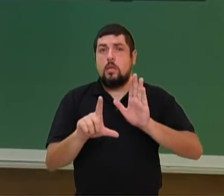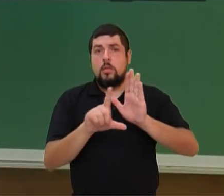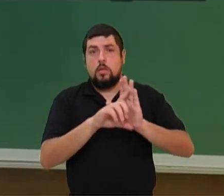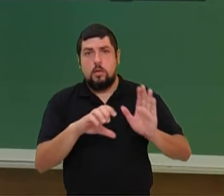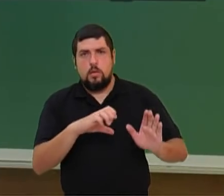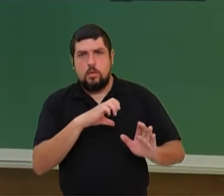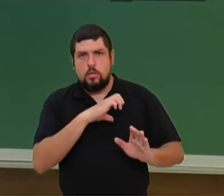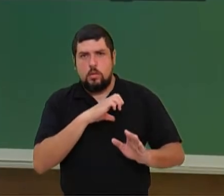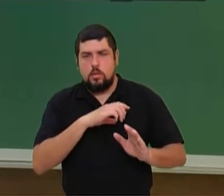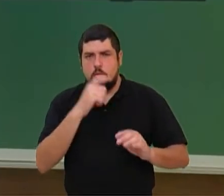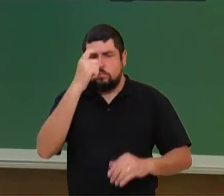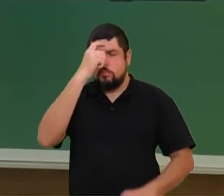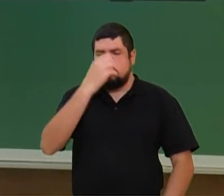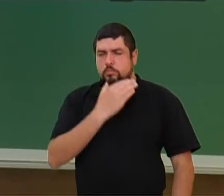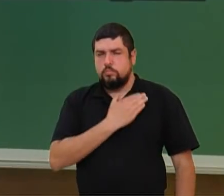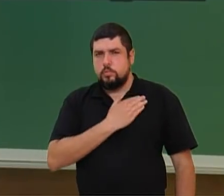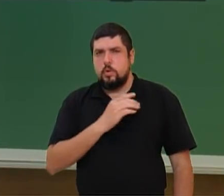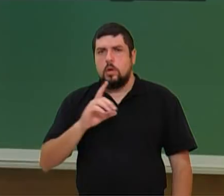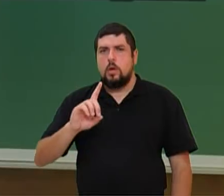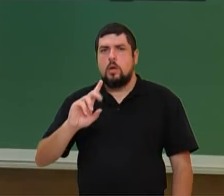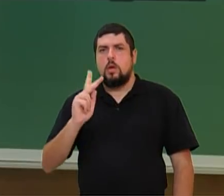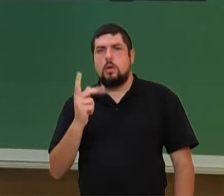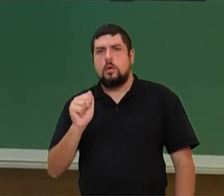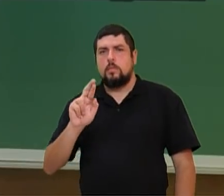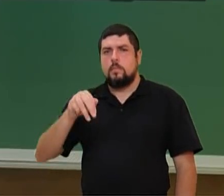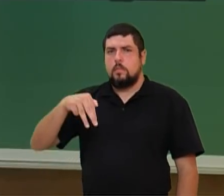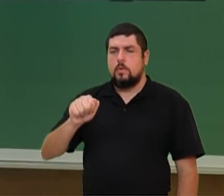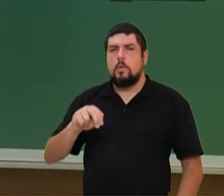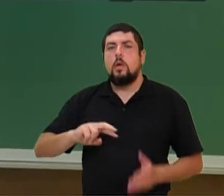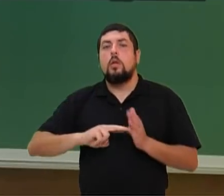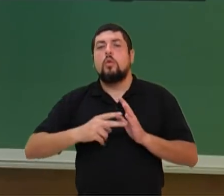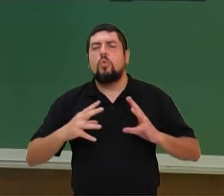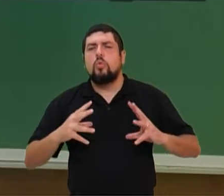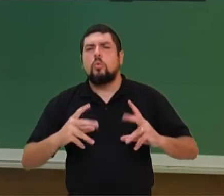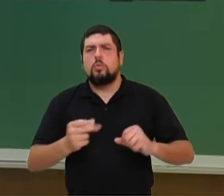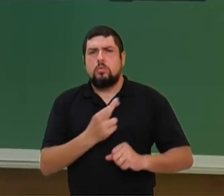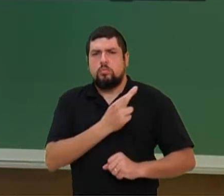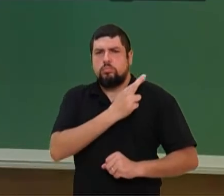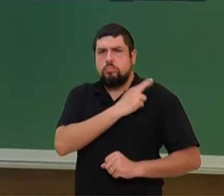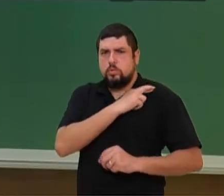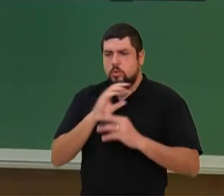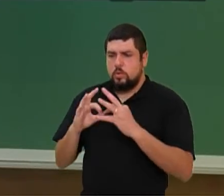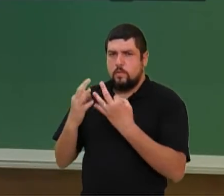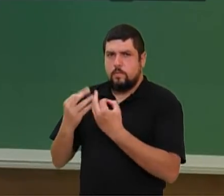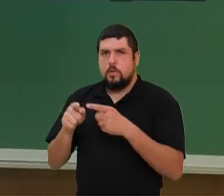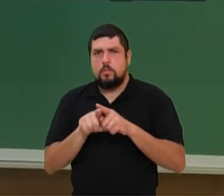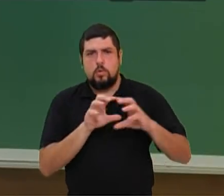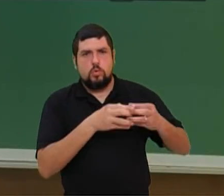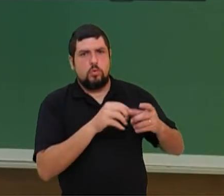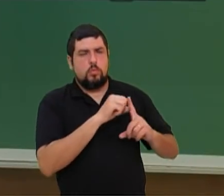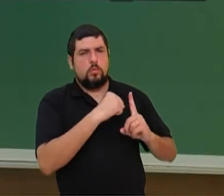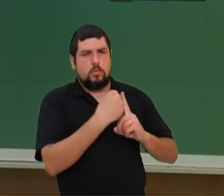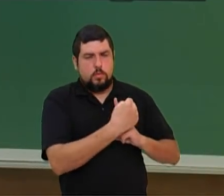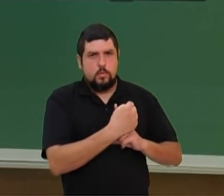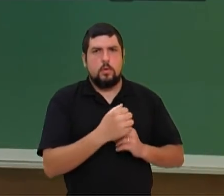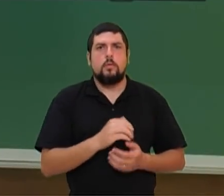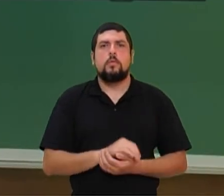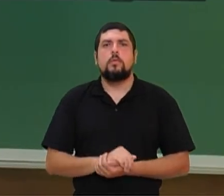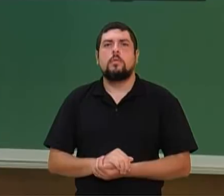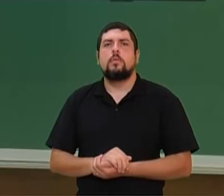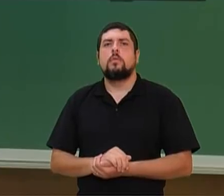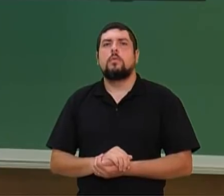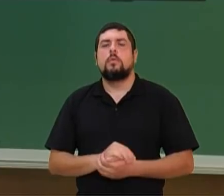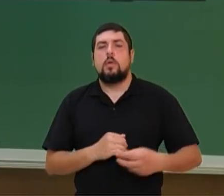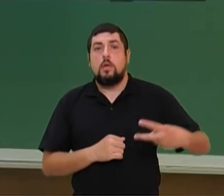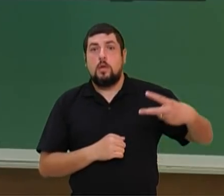chamada de Dharma. Significa que todas as pessoas têm responsabilidades com a família e o grupo social? Segunda alternativa, a